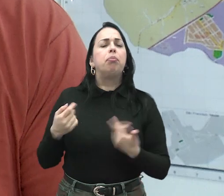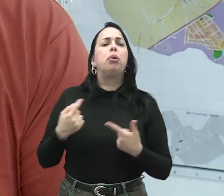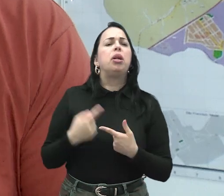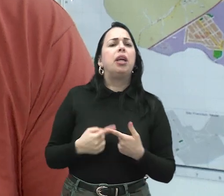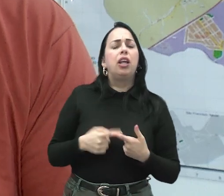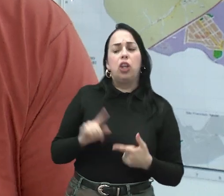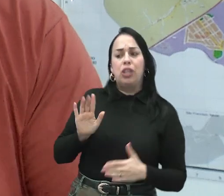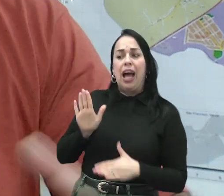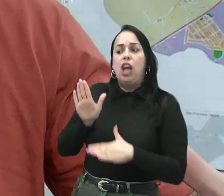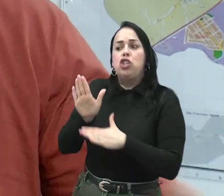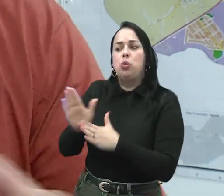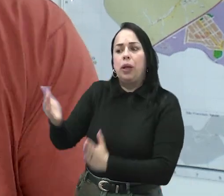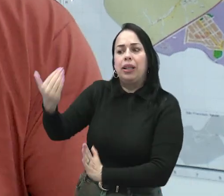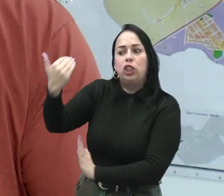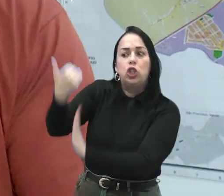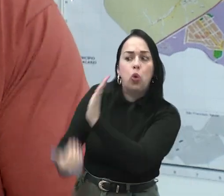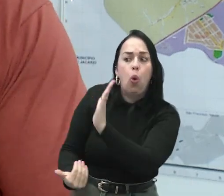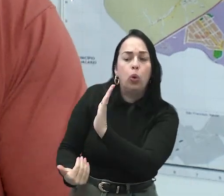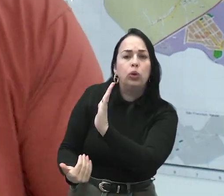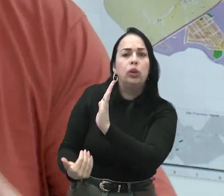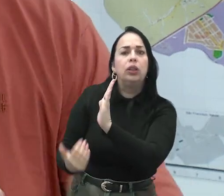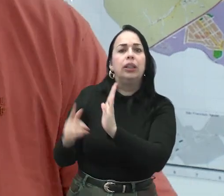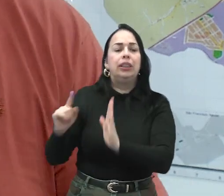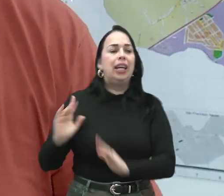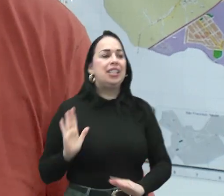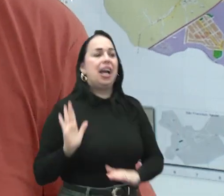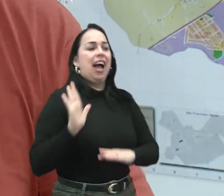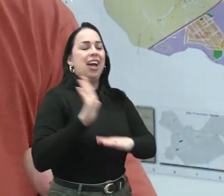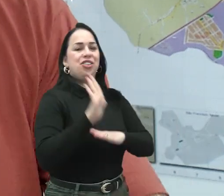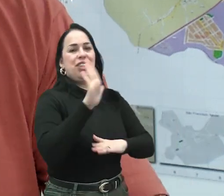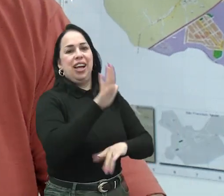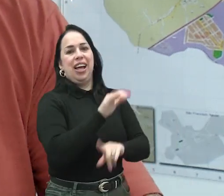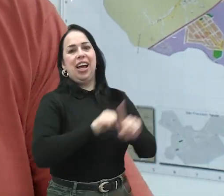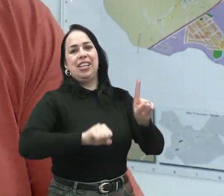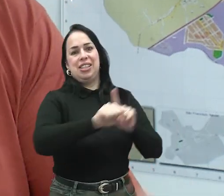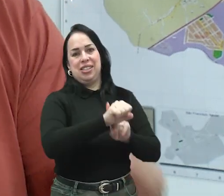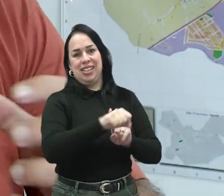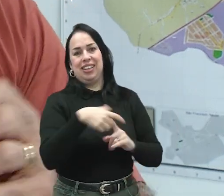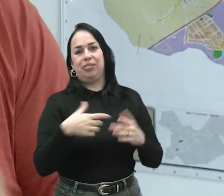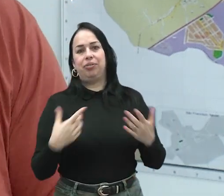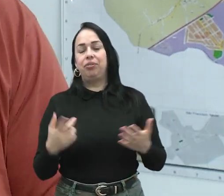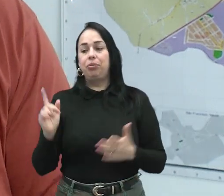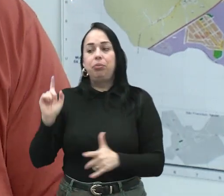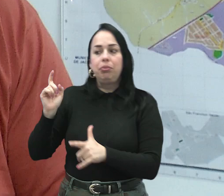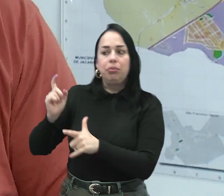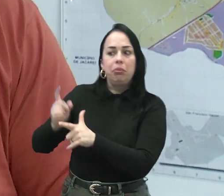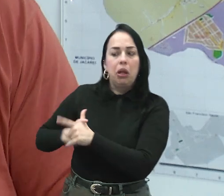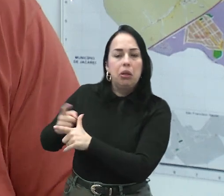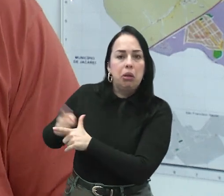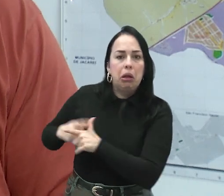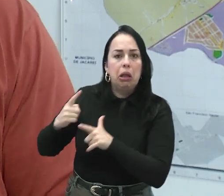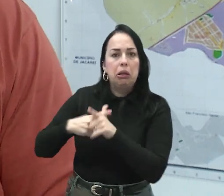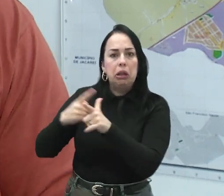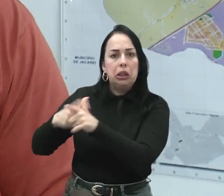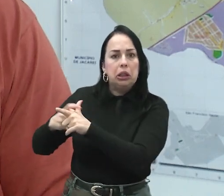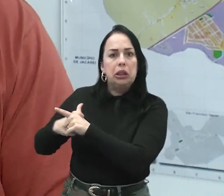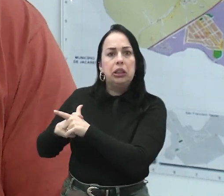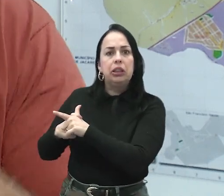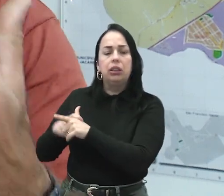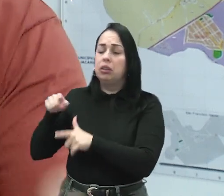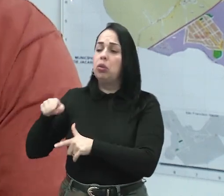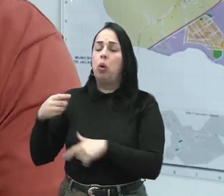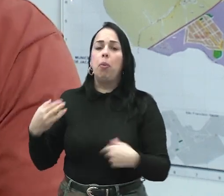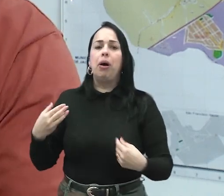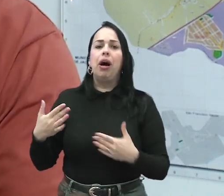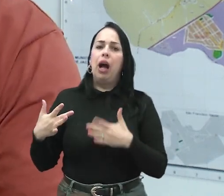também não ajuda, né, com esse convênio público-privado, que eles possam pagar qualquer dívida que tenha com o município